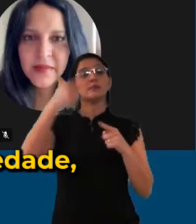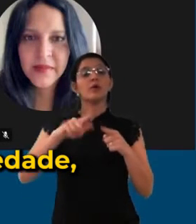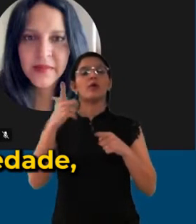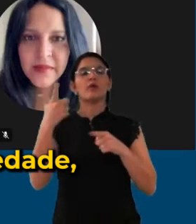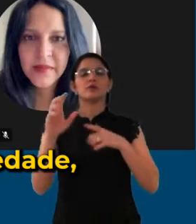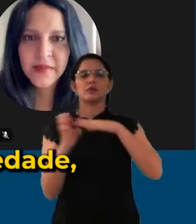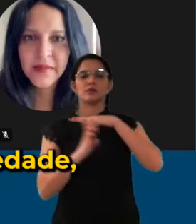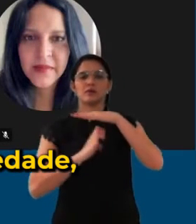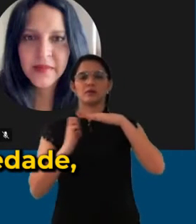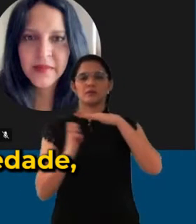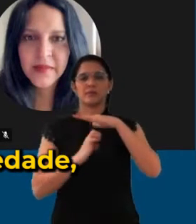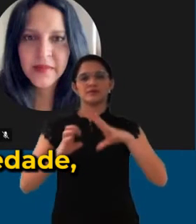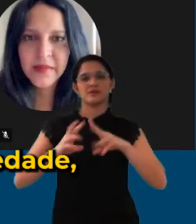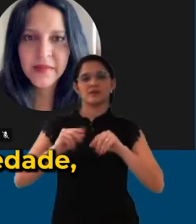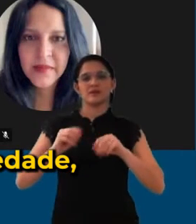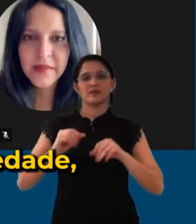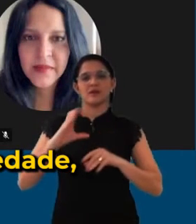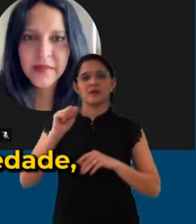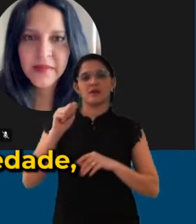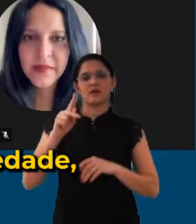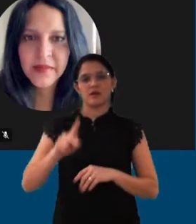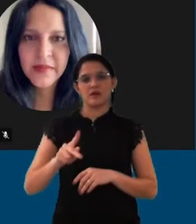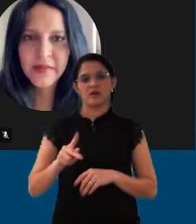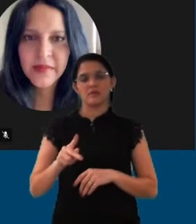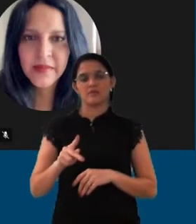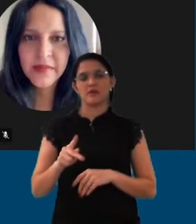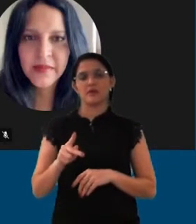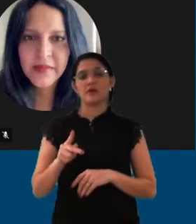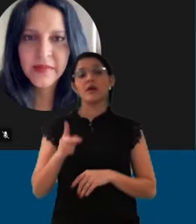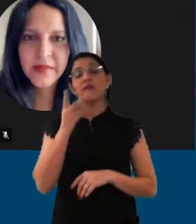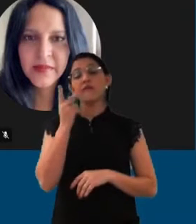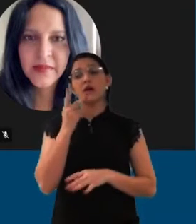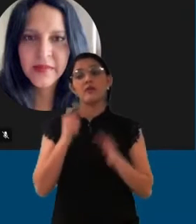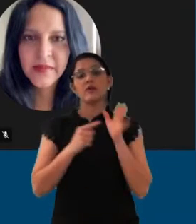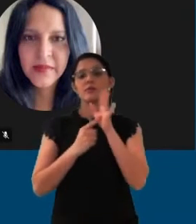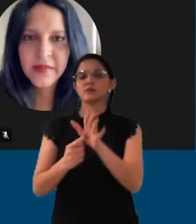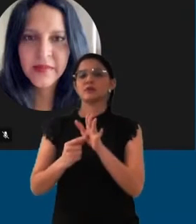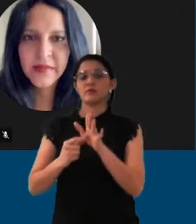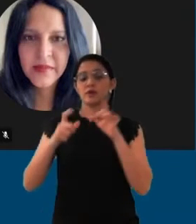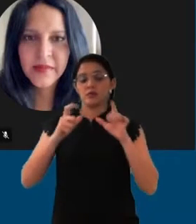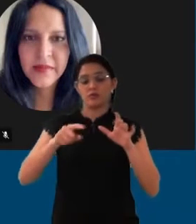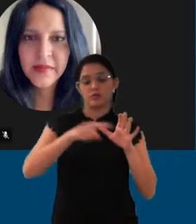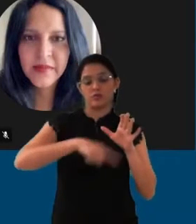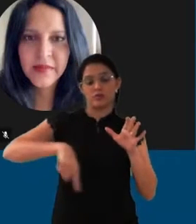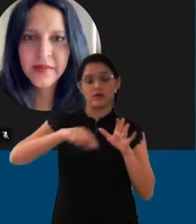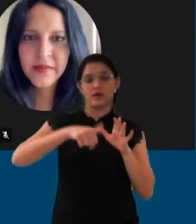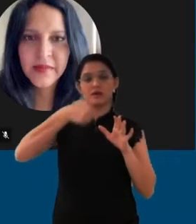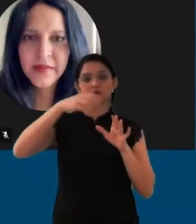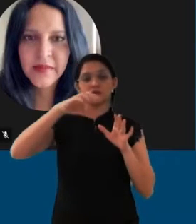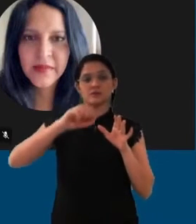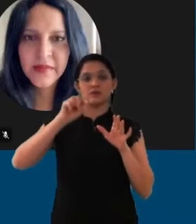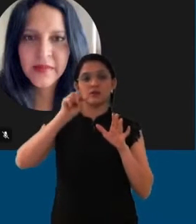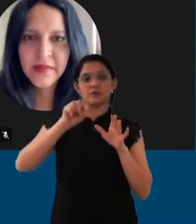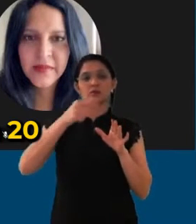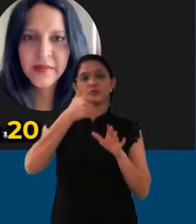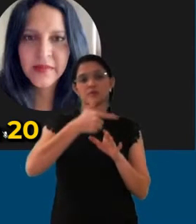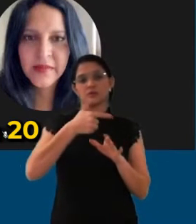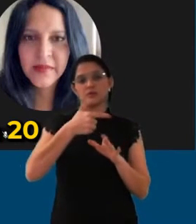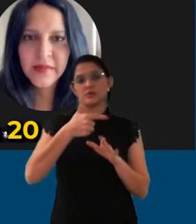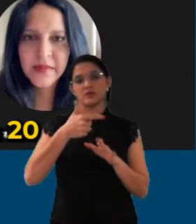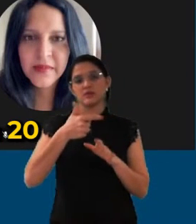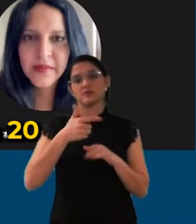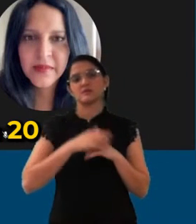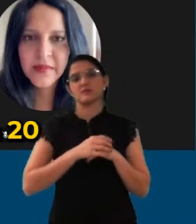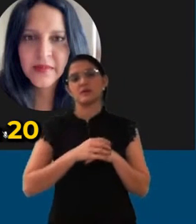lá os seus limites de propriedade, onde previa isso, 19,2 hectares. Em 16 de 12 de 98, a